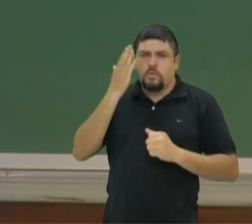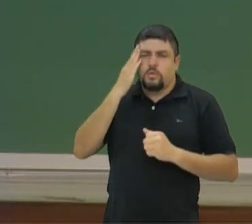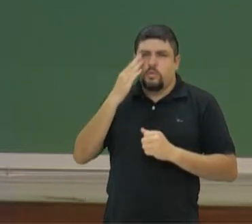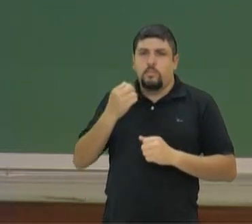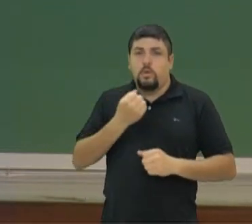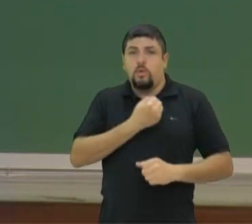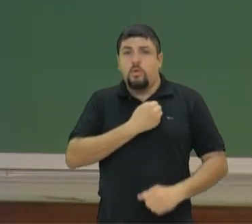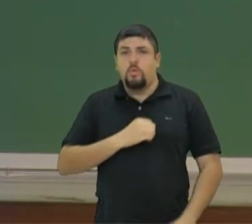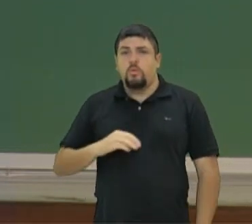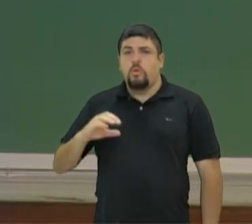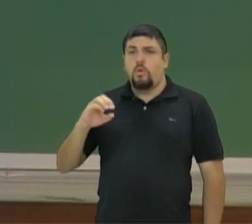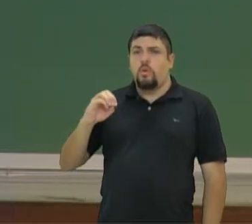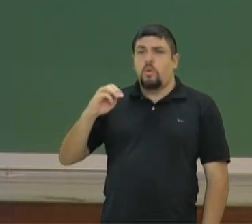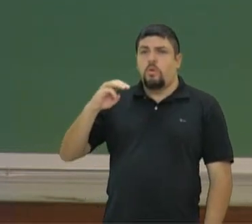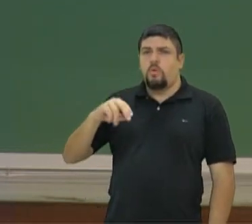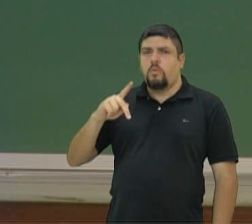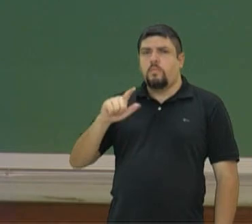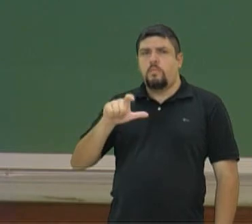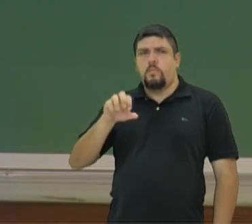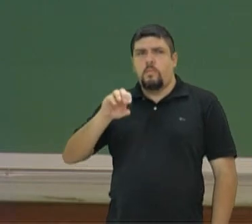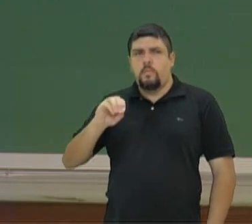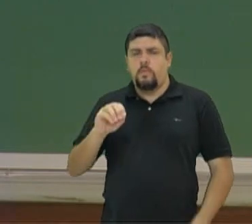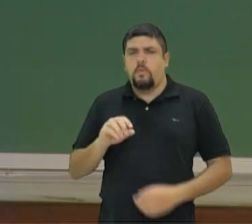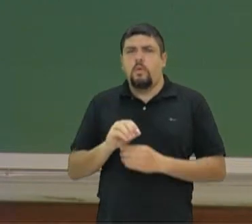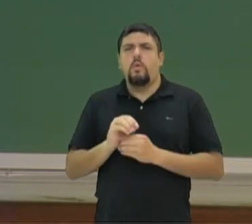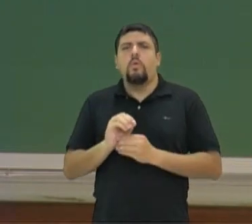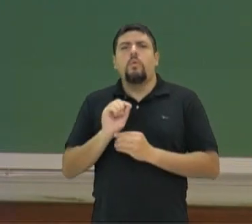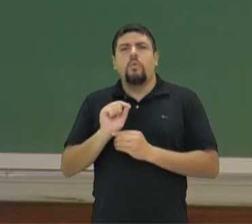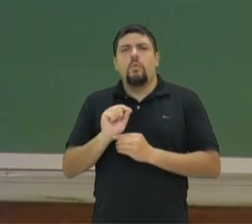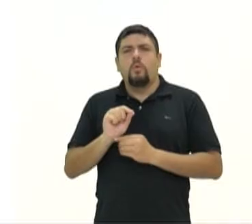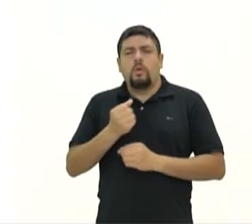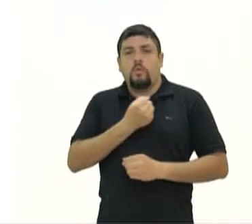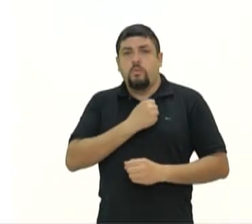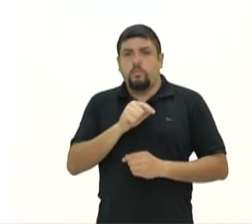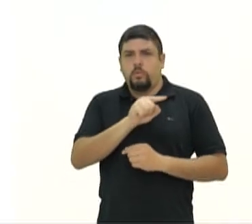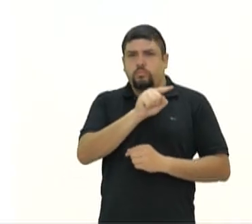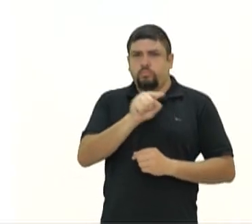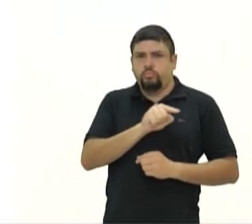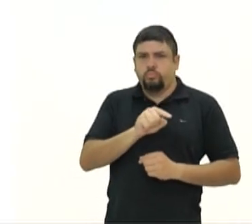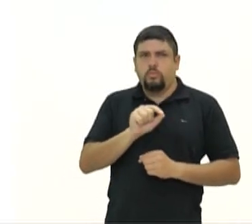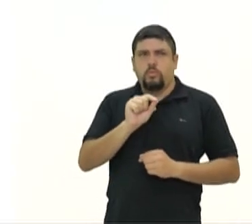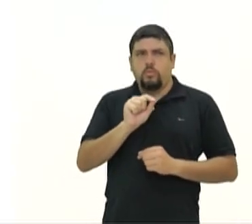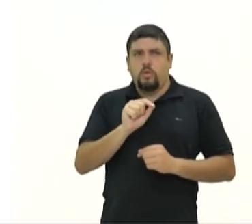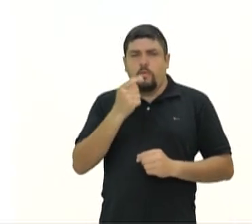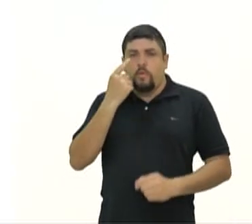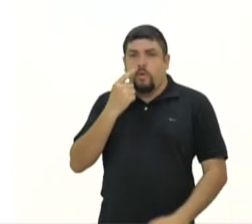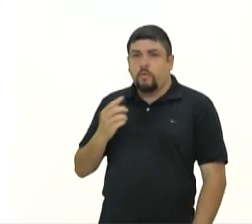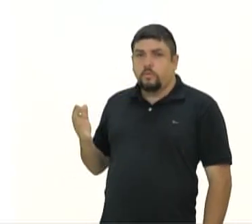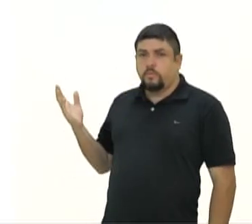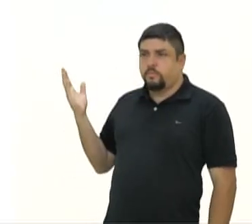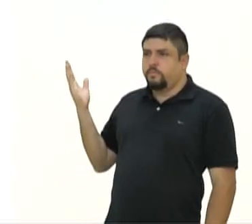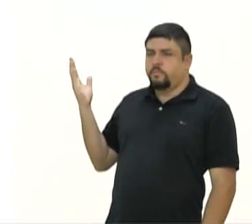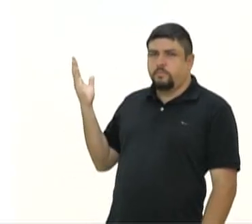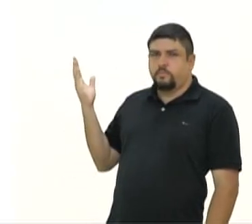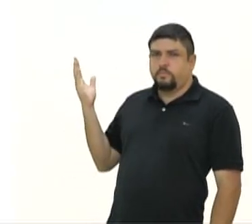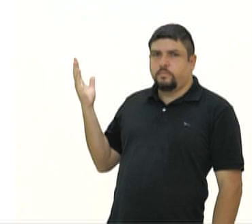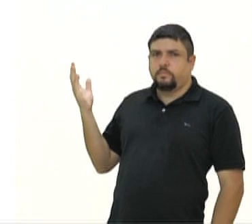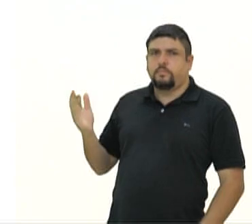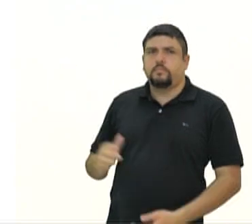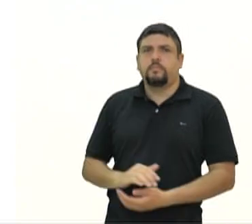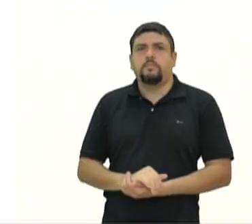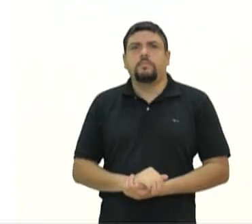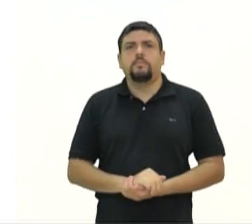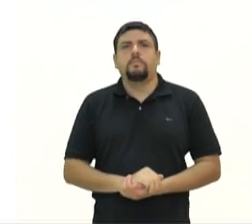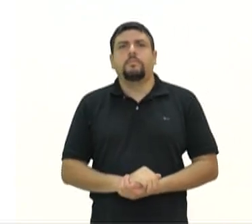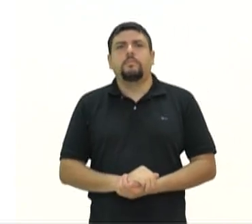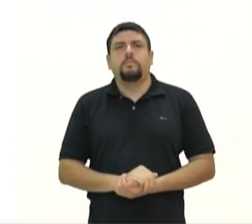é igual ao produto do seu módulo pelo cosseno do argumento mais I seno do argumento.